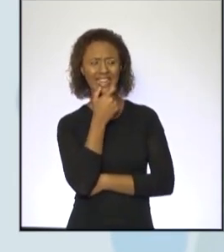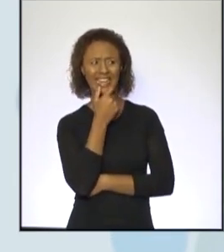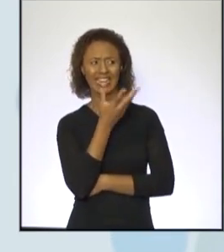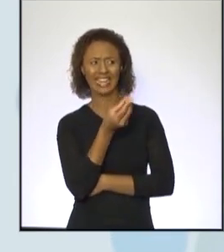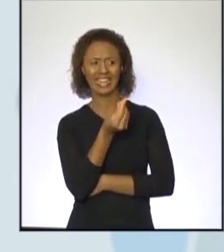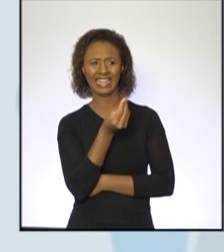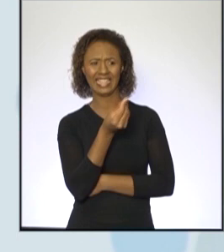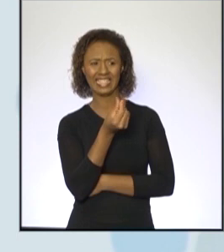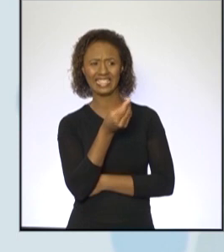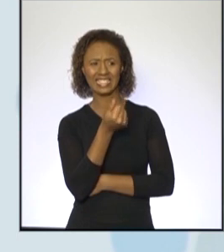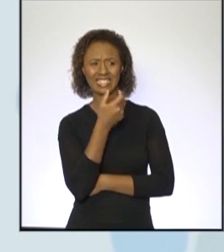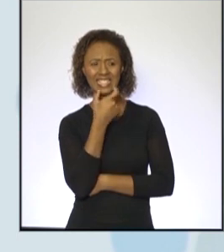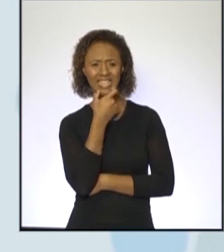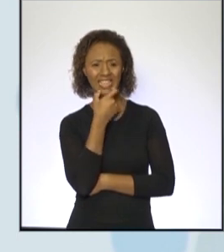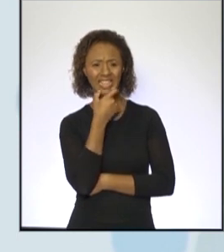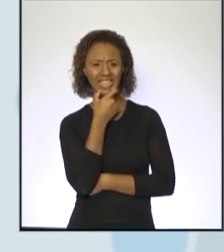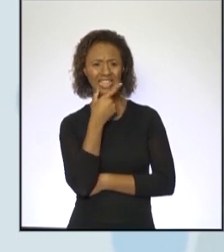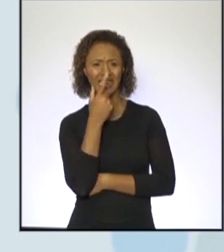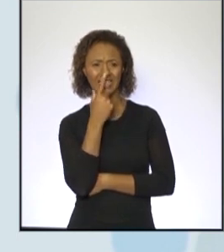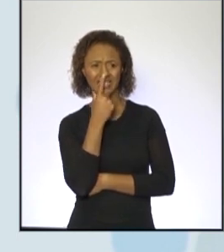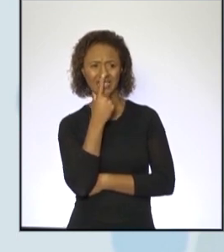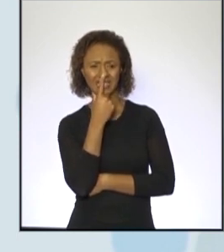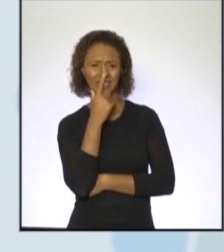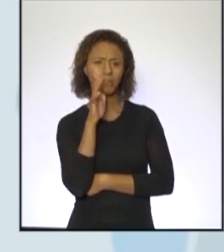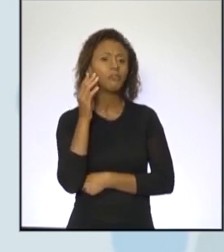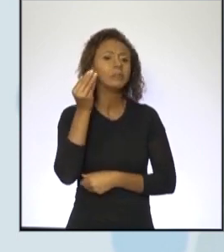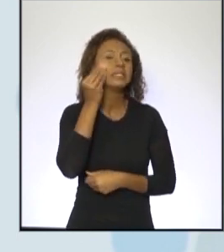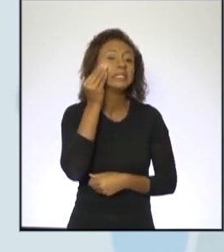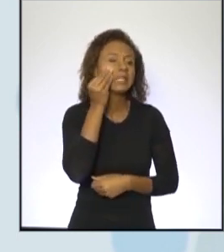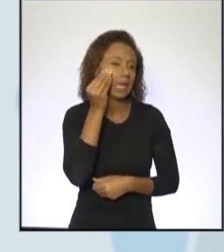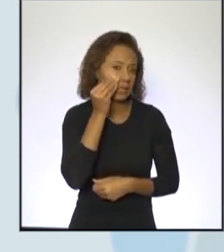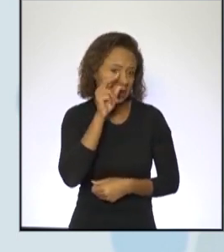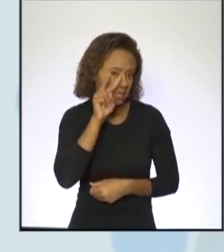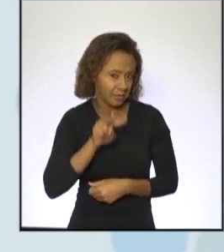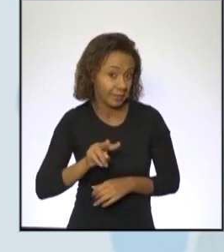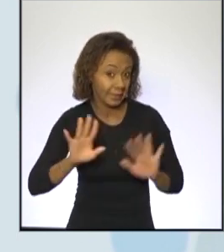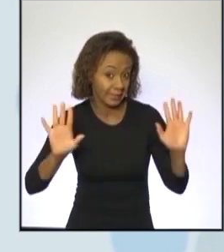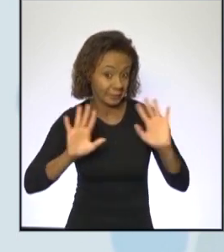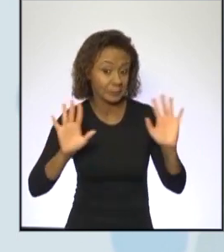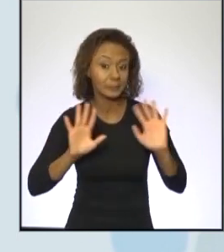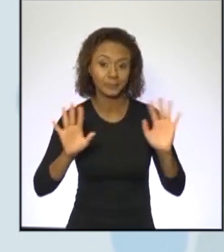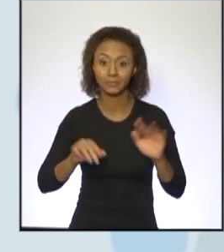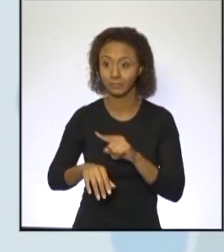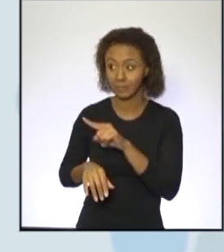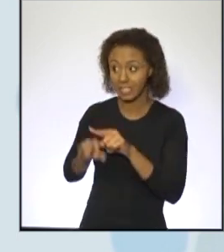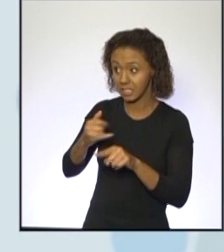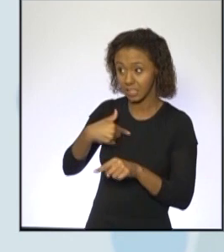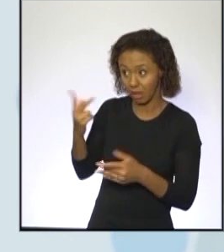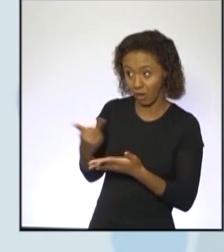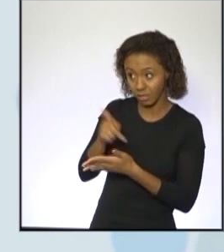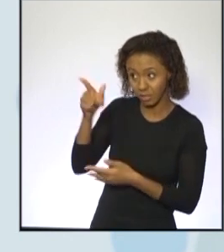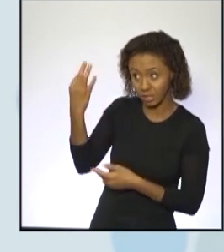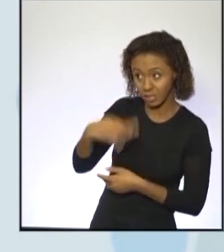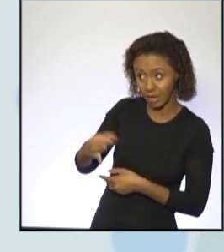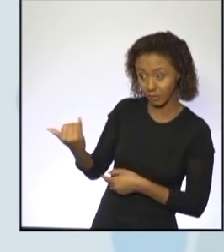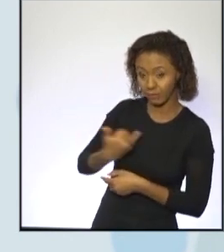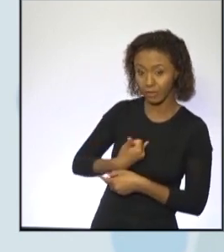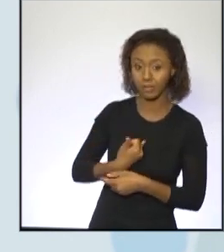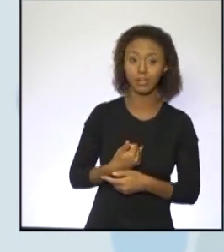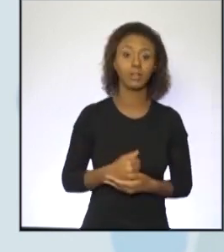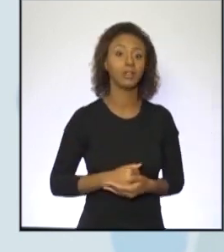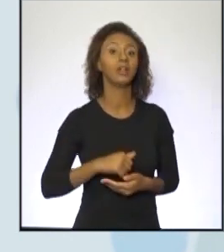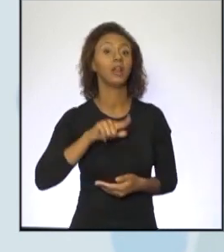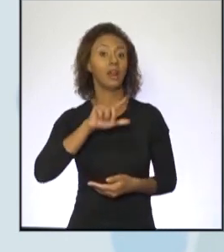sou eu, em inglês, embora não Vamos tenha tentar. formação. Vamos lá, Vamos vamos lá. tentar. Vamos lá. Eu vou tentar e você me corrige, tá bom? Ok.